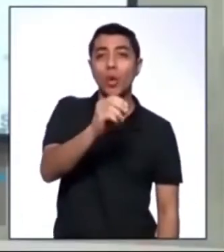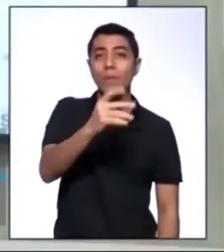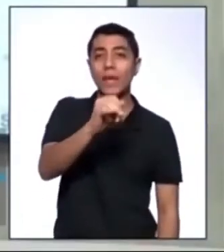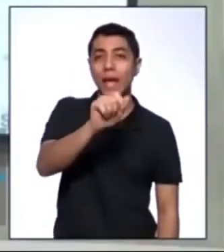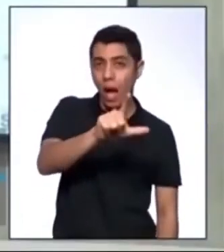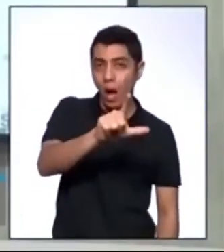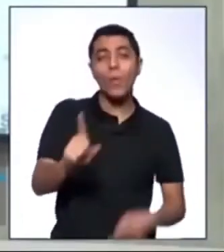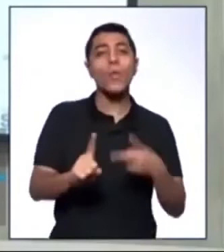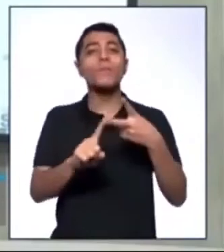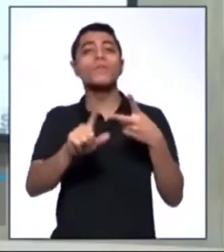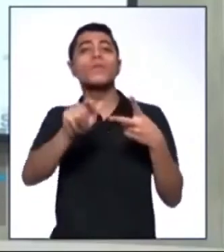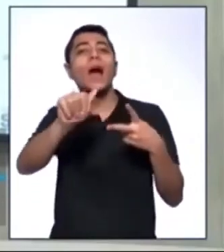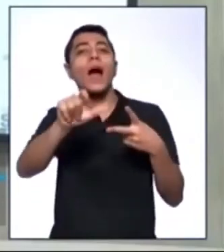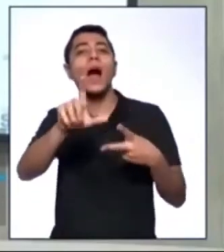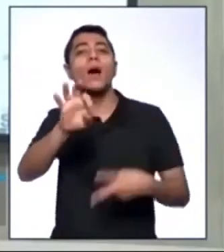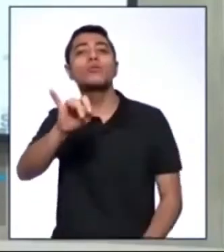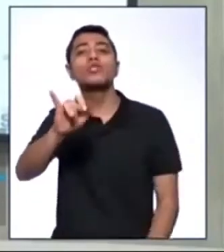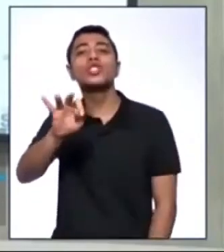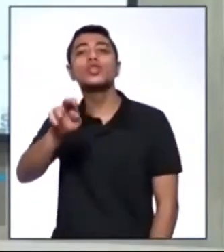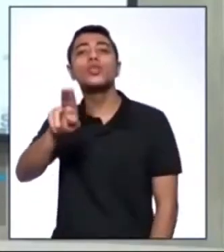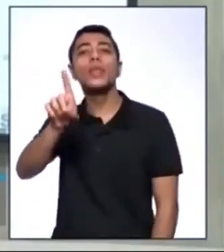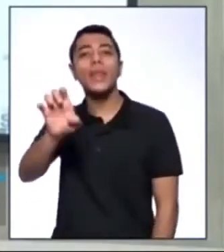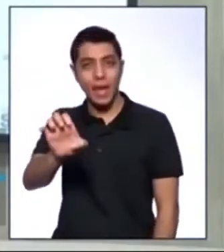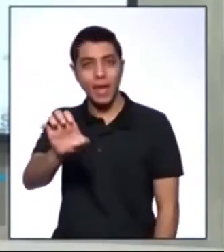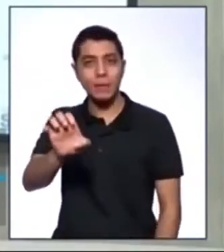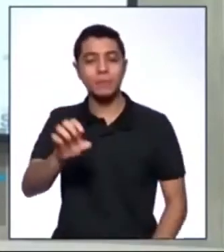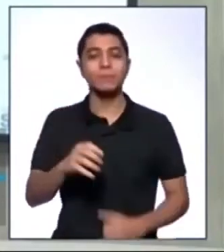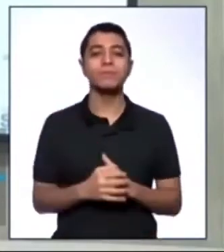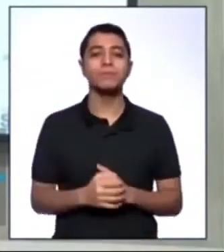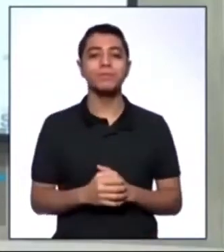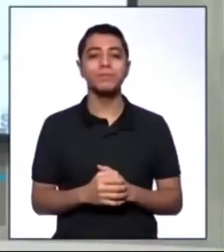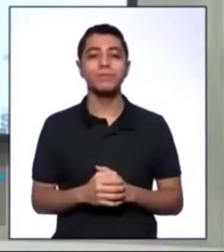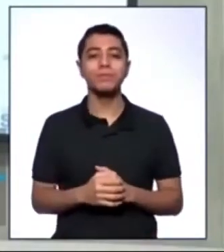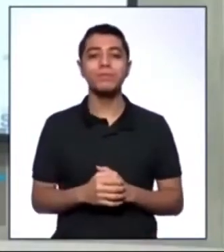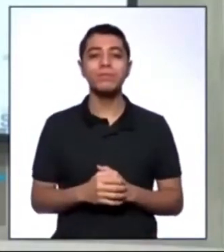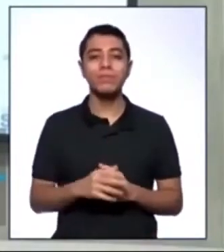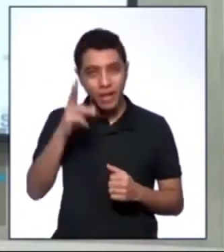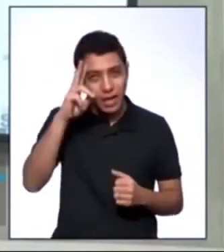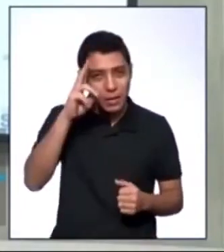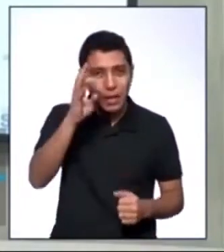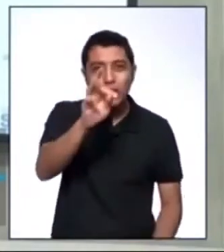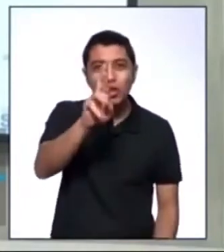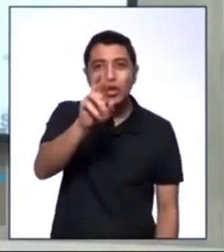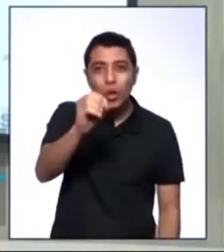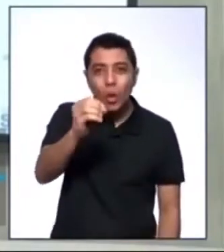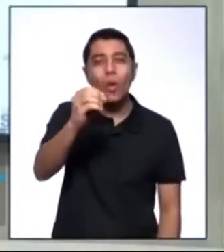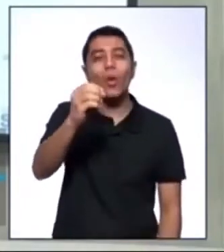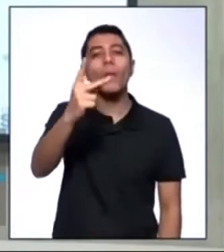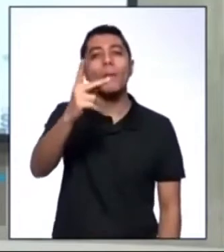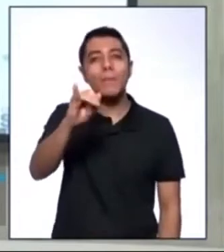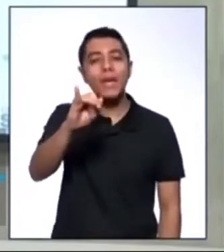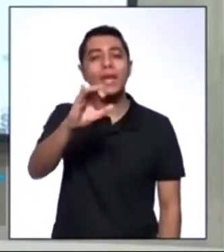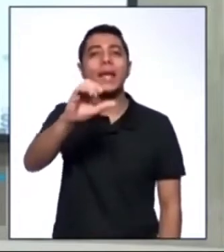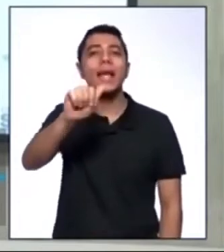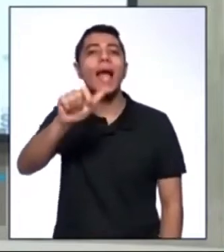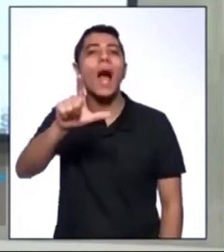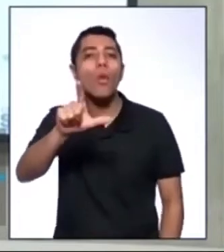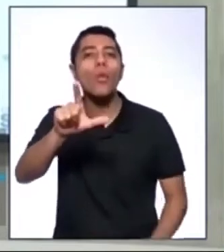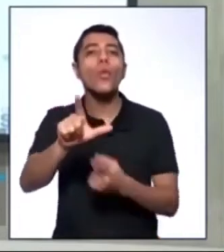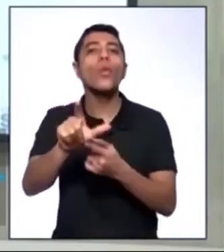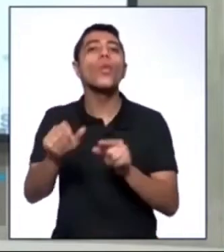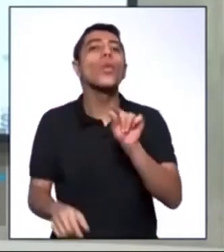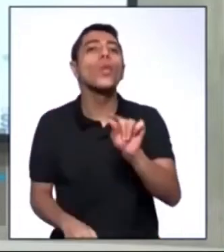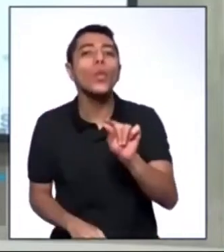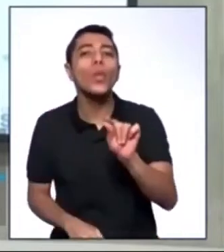pluviosidade são as mesmas. O clima tropical, ele tem uma variação de umidade ao longo do ano. Ele tem